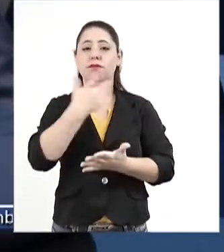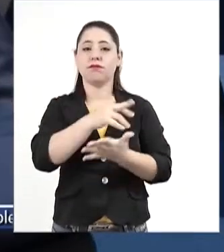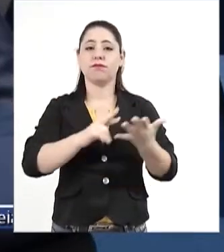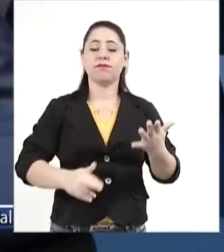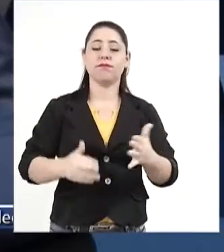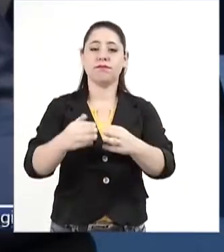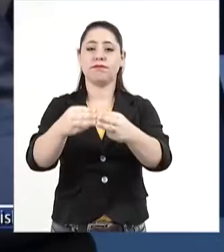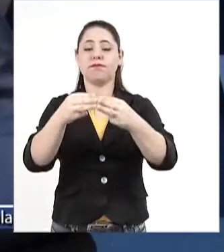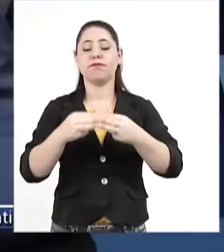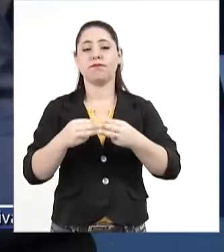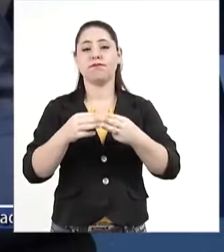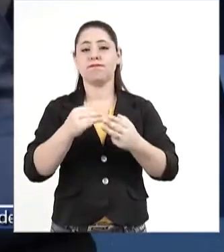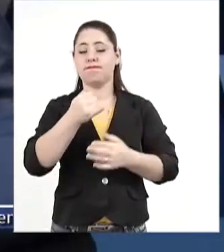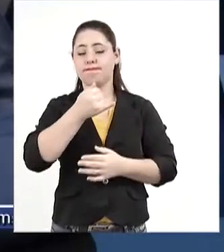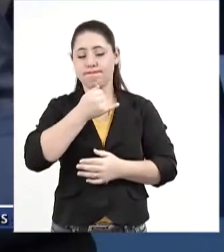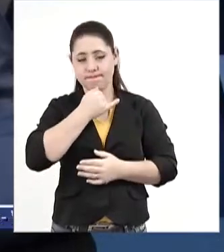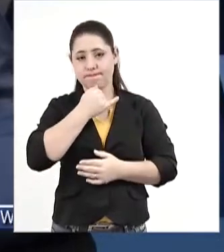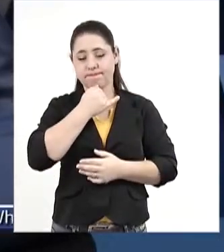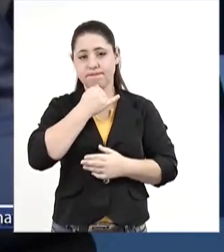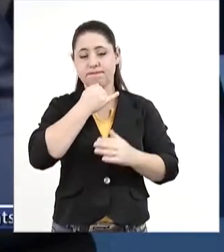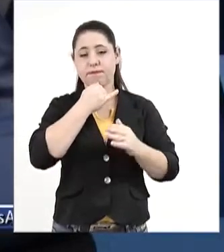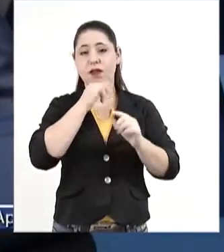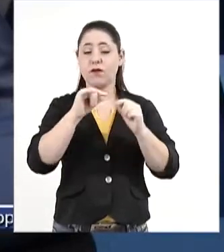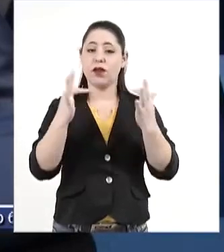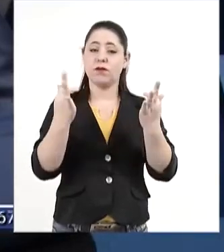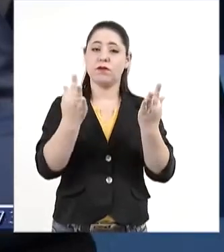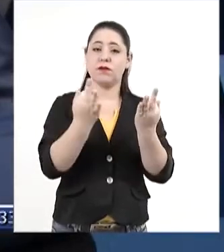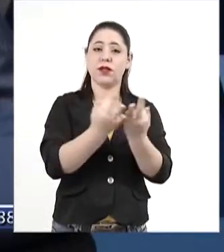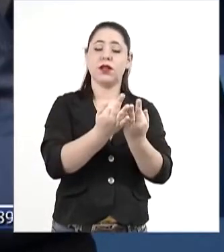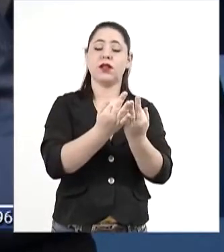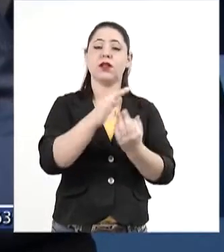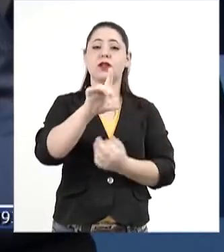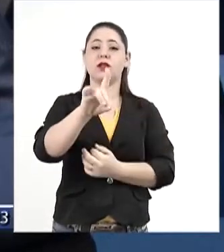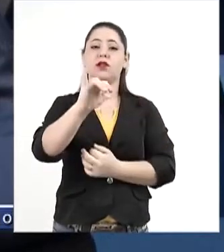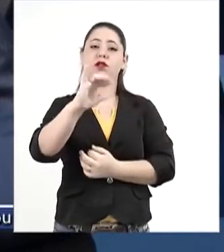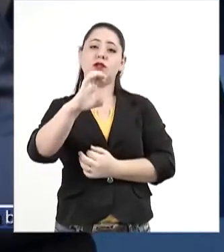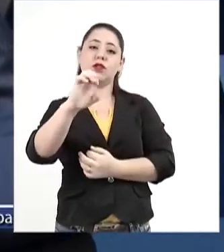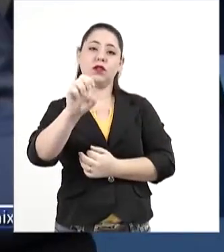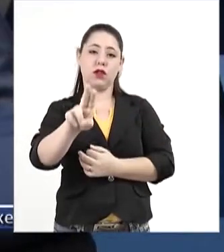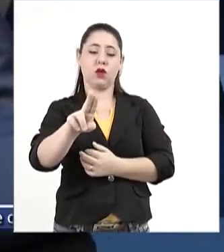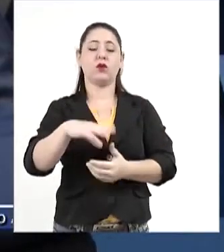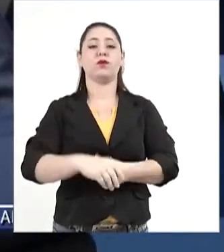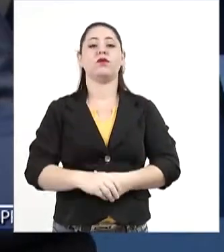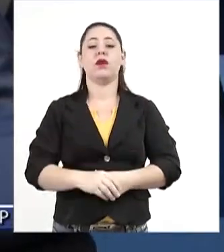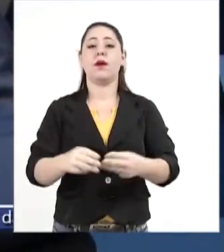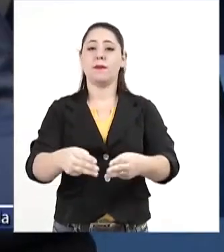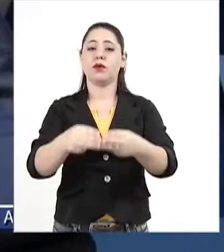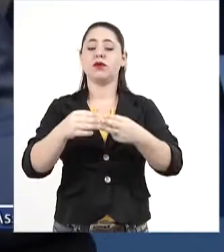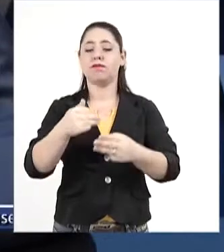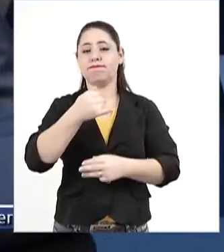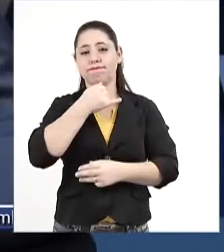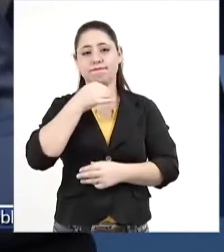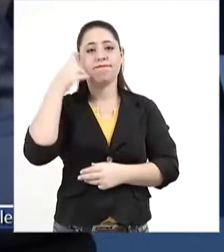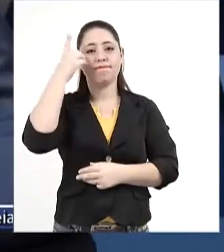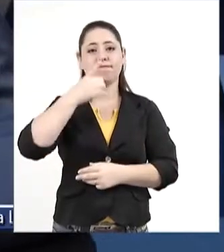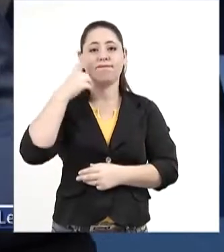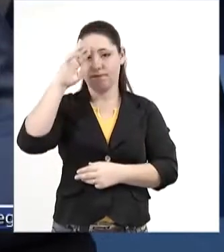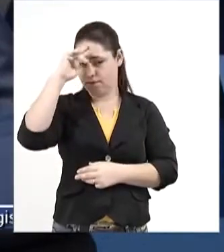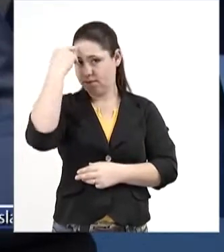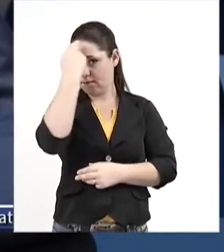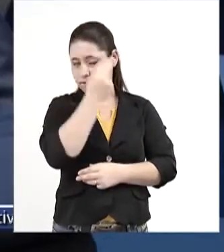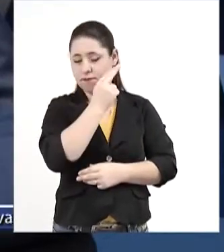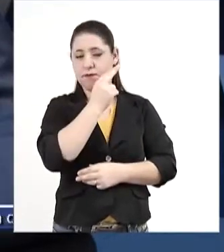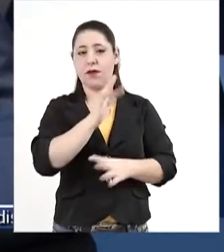de pesar de autoria da Casa, endereçado aos familiares de Dirceu Luiz Lanzarini. Requerimento de moção de pesar de autoria do deputado professor